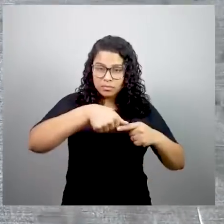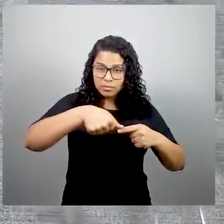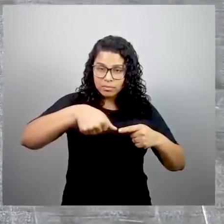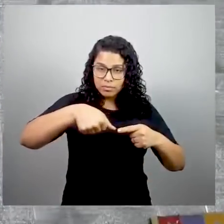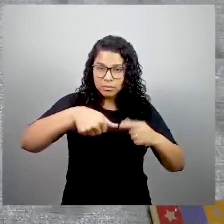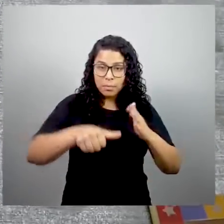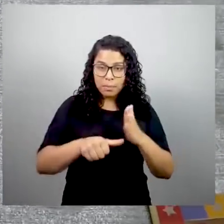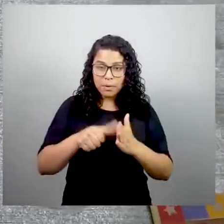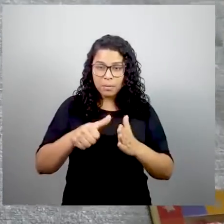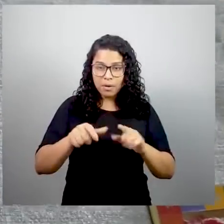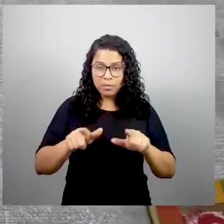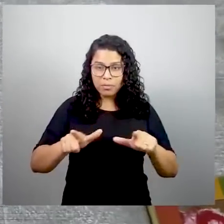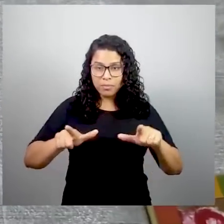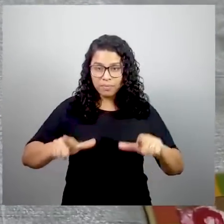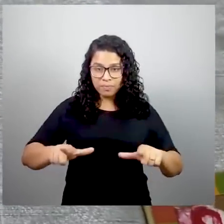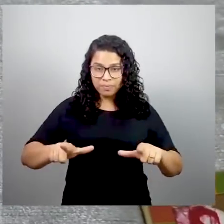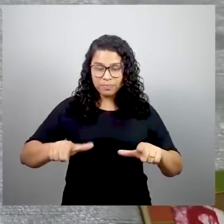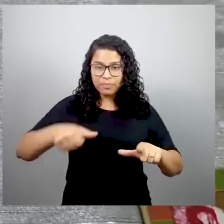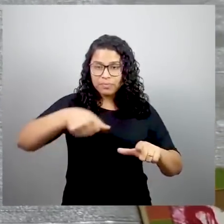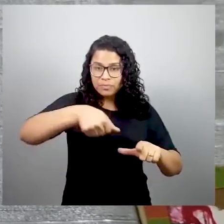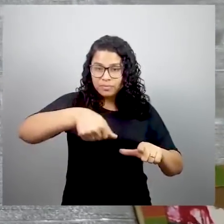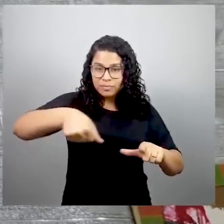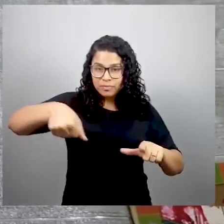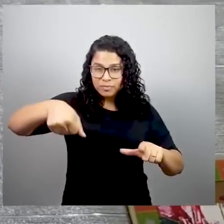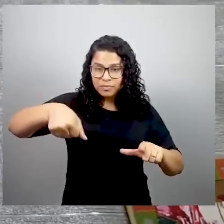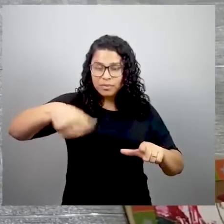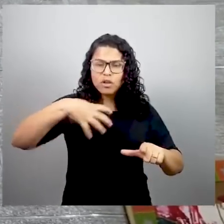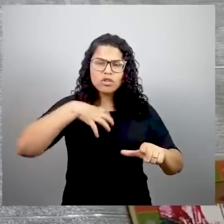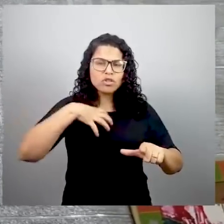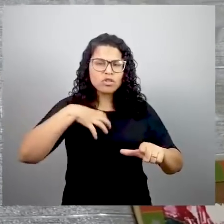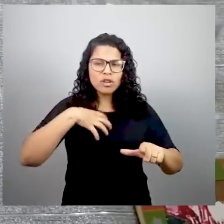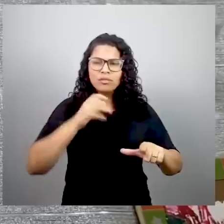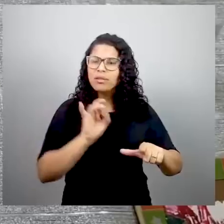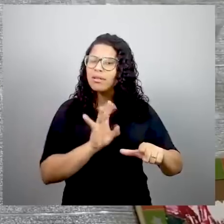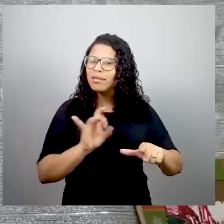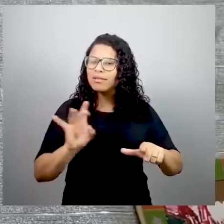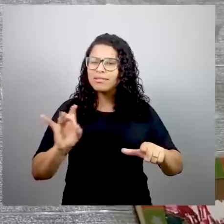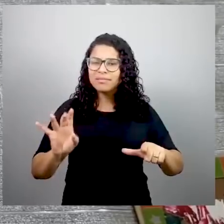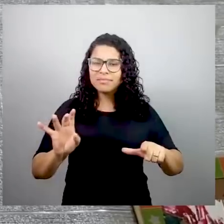pouco de creme dental na folha, como vocês quiserem, tá?